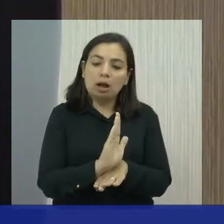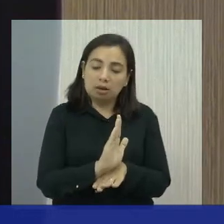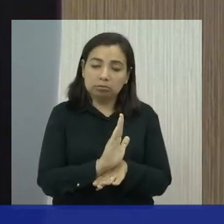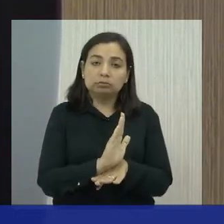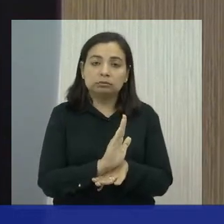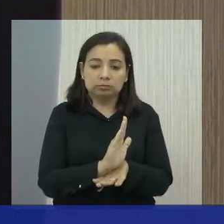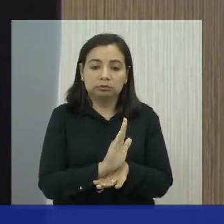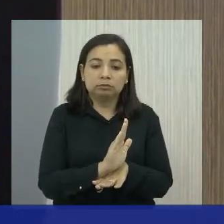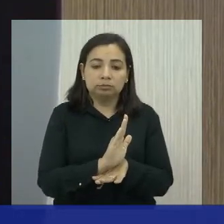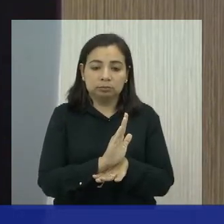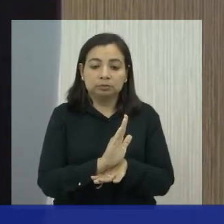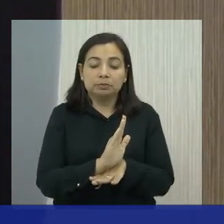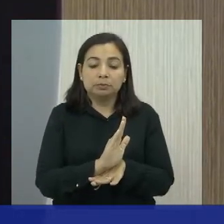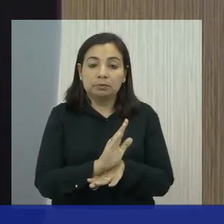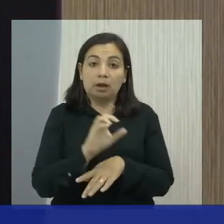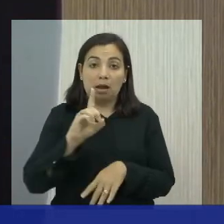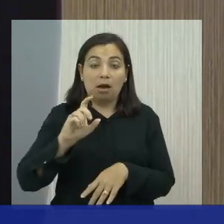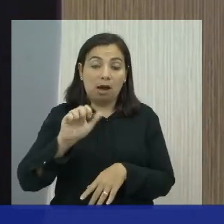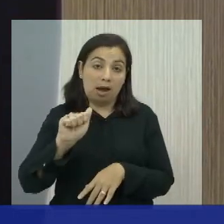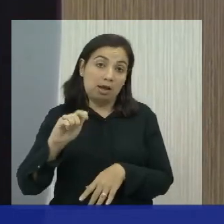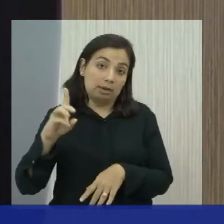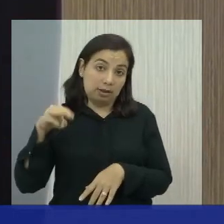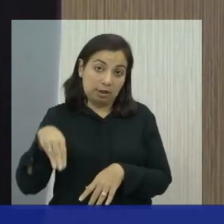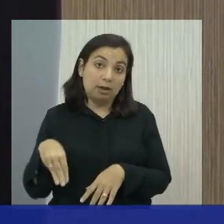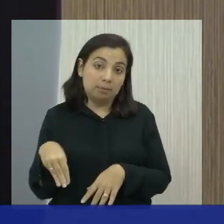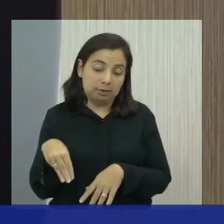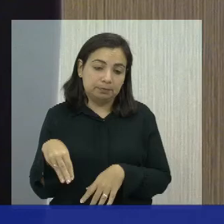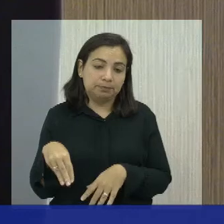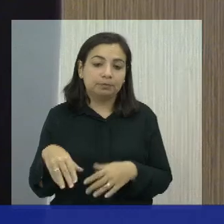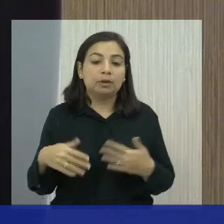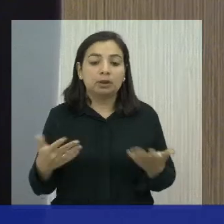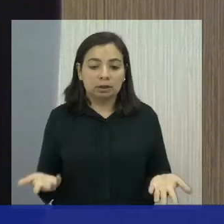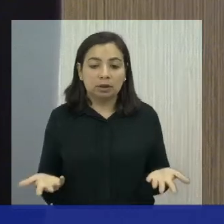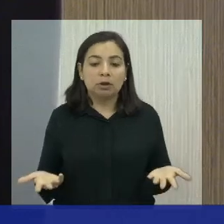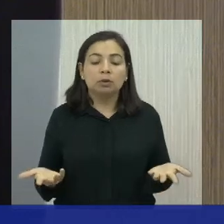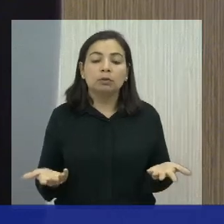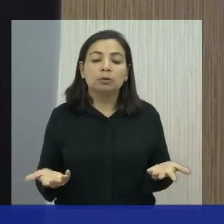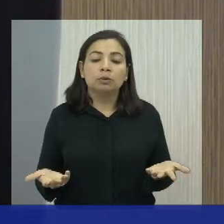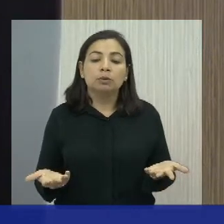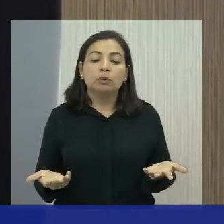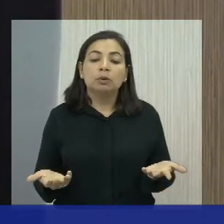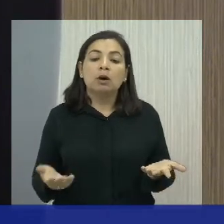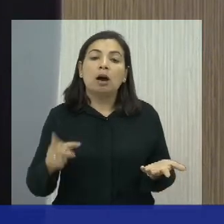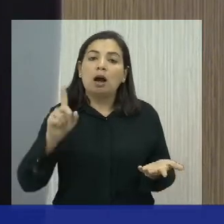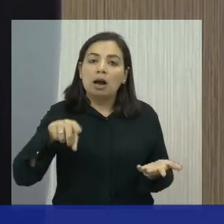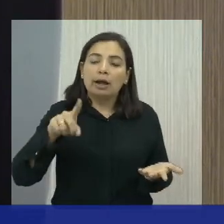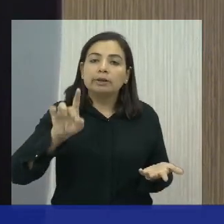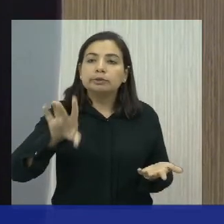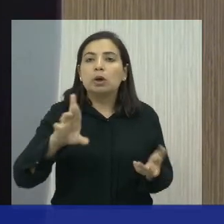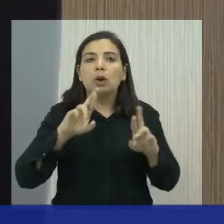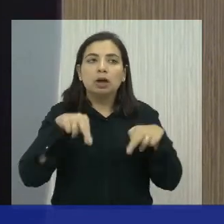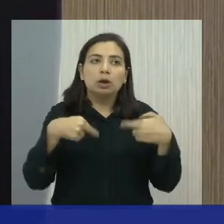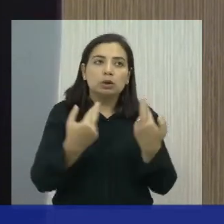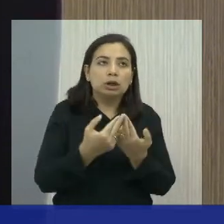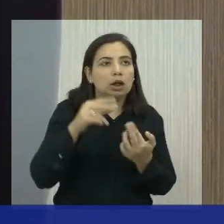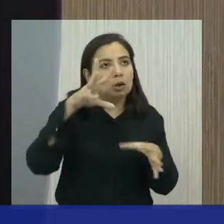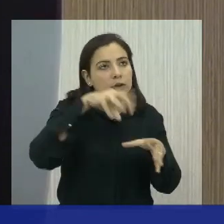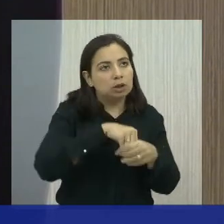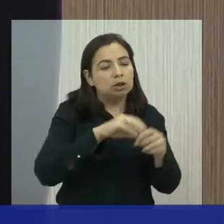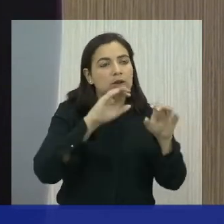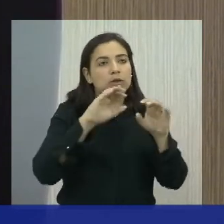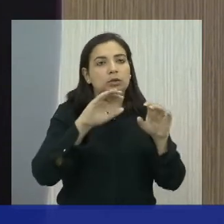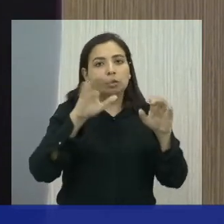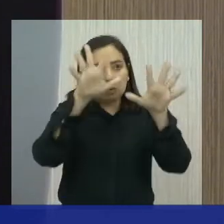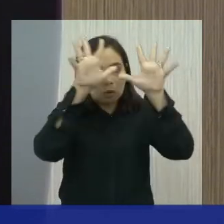sim, com a administração. Não é apenas essas reuniões dos conselhos, que